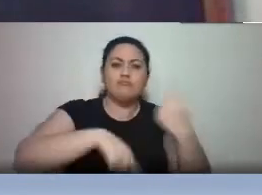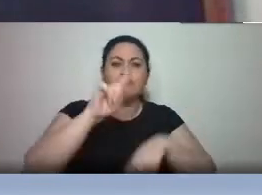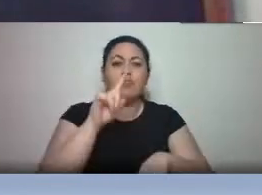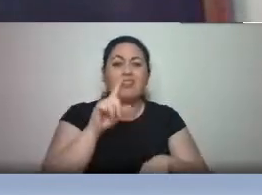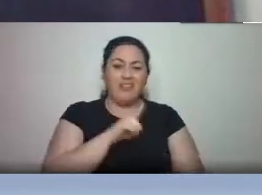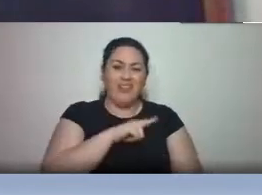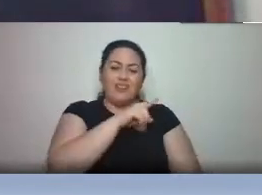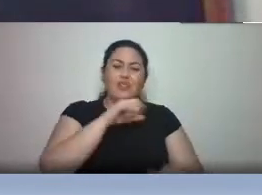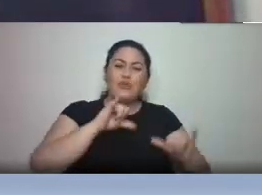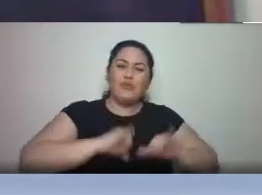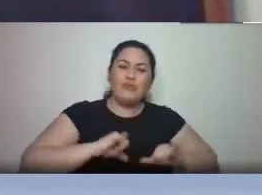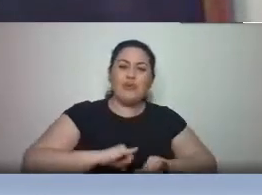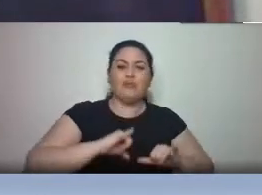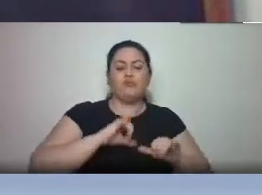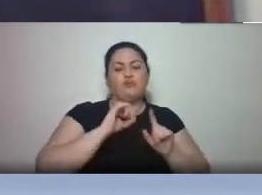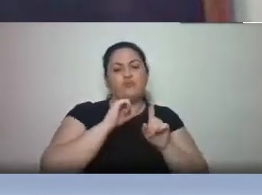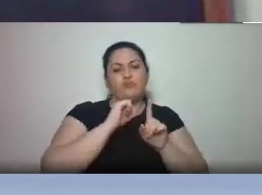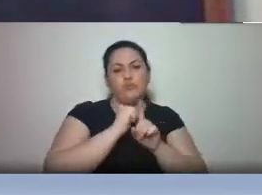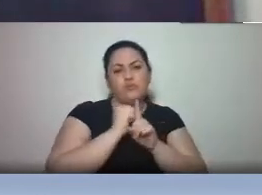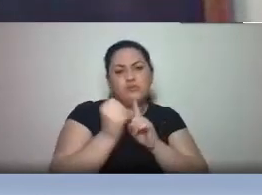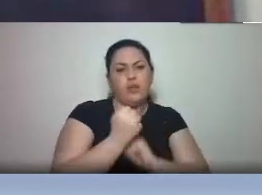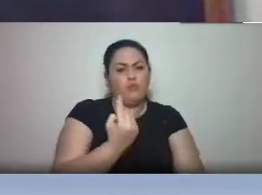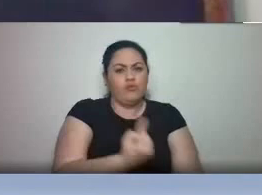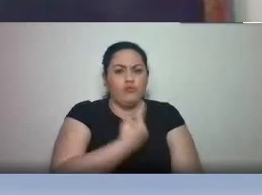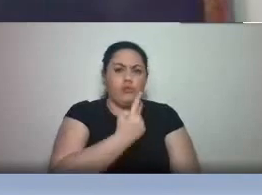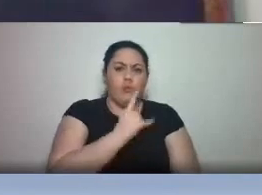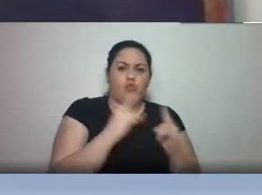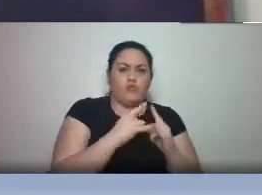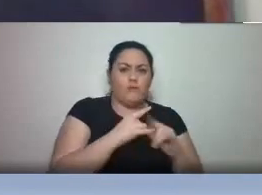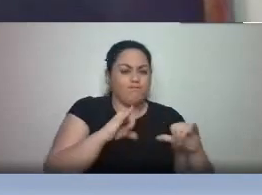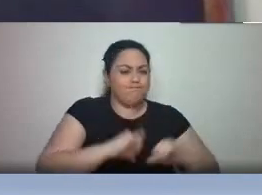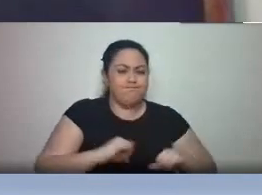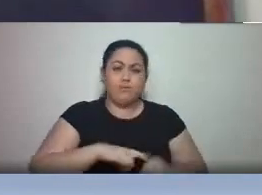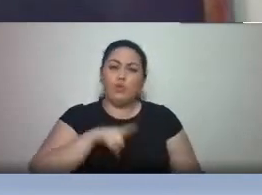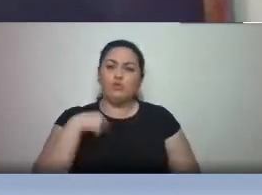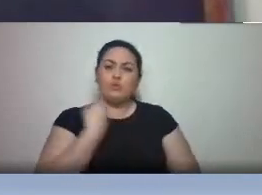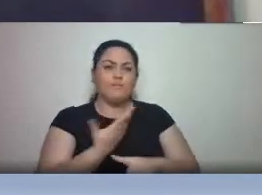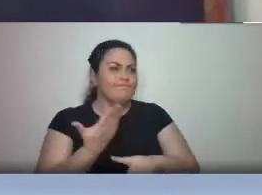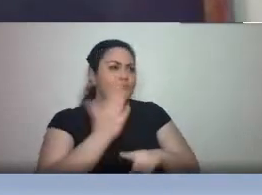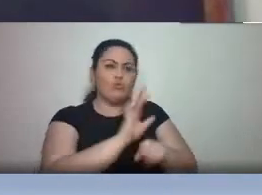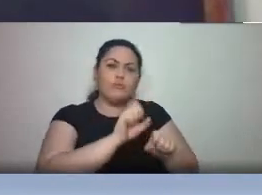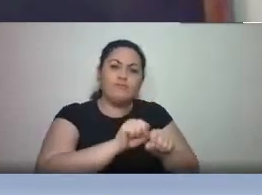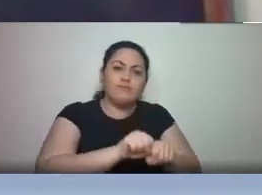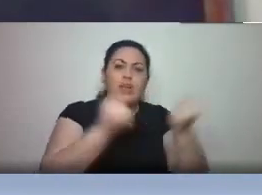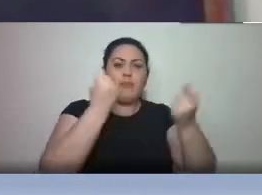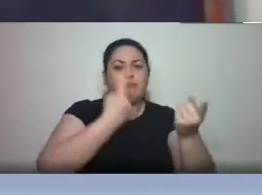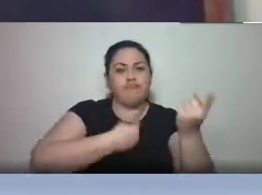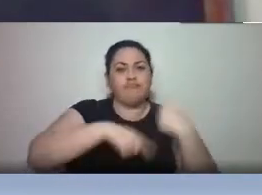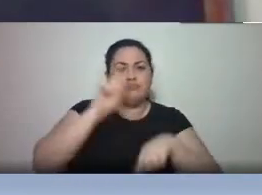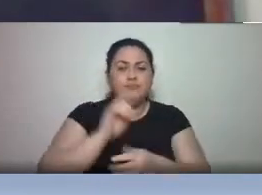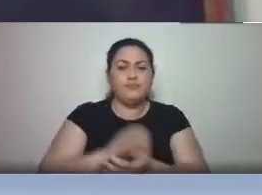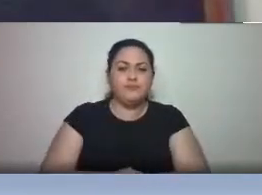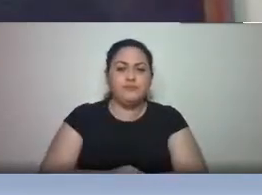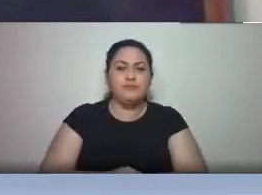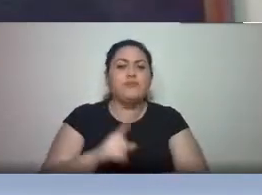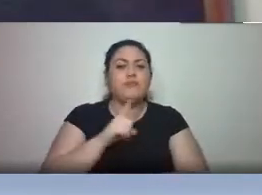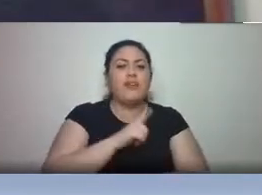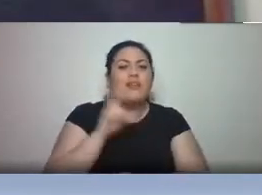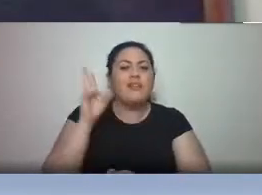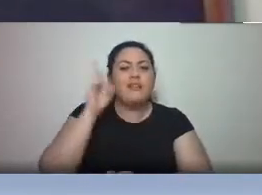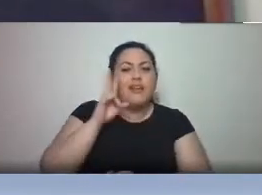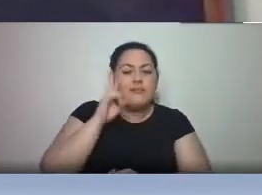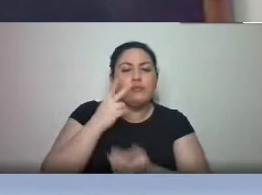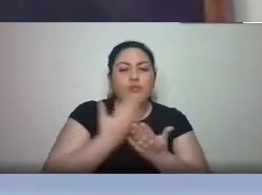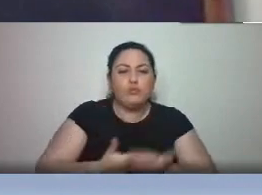social e institucional. Tomando-se emprestado o termo do filósofo Deleuze sobre as linhas de fuga, que vocês